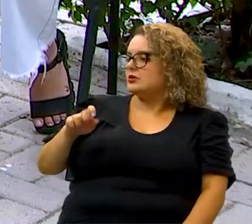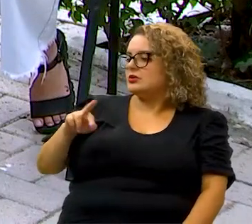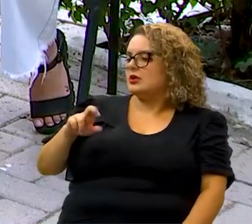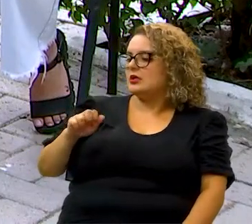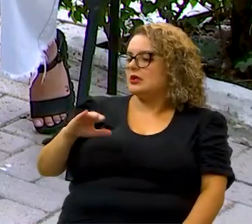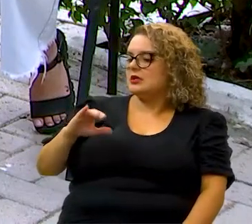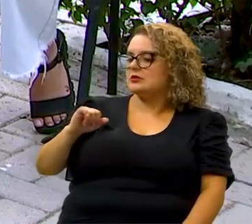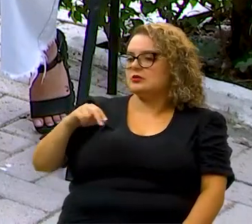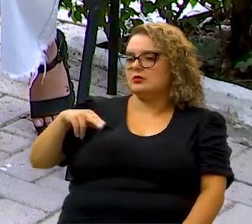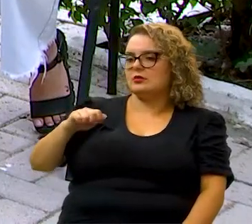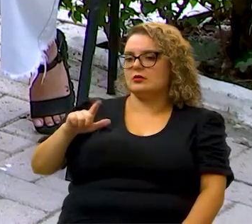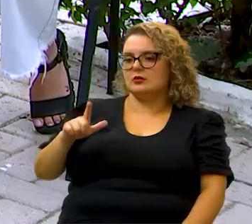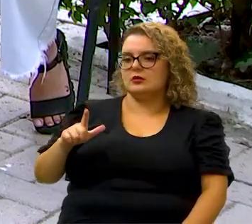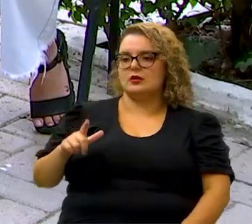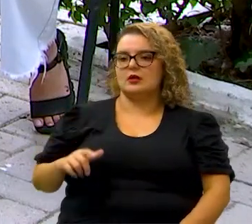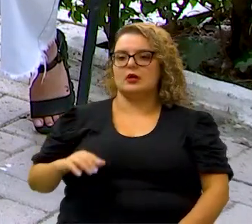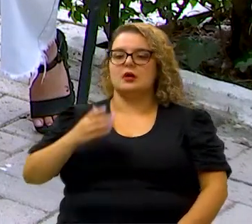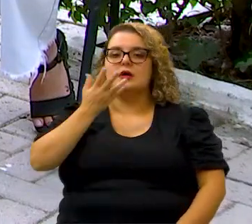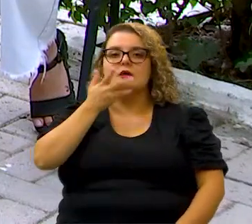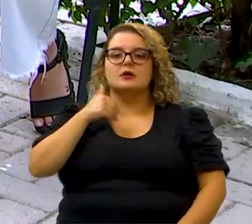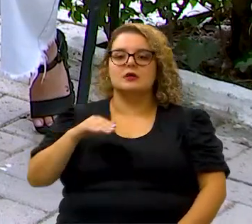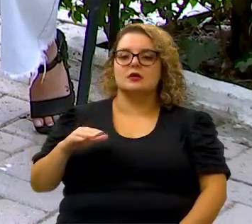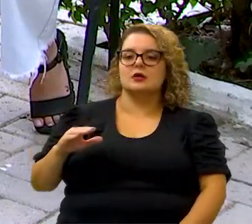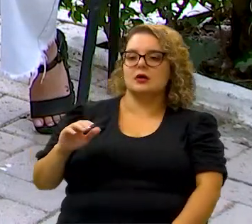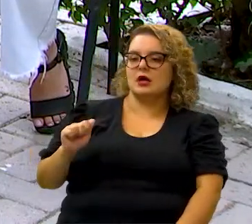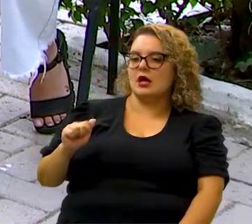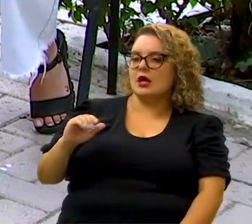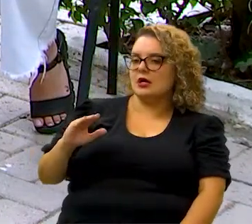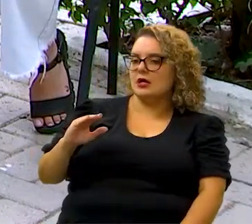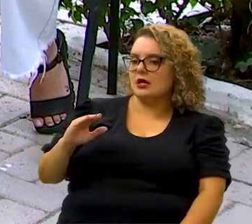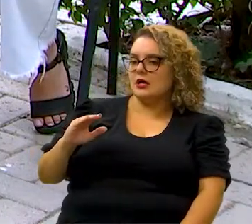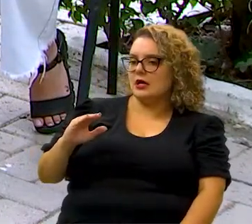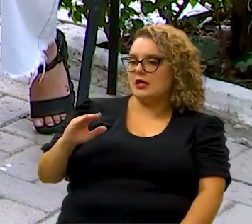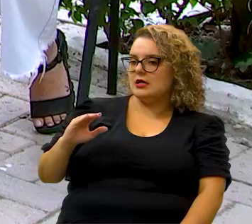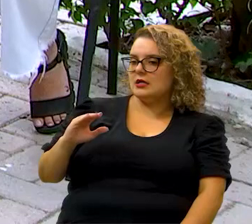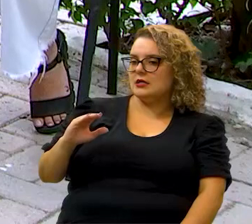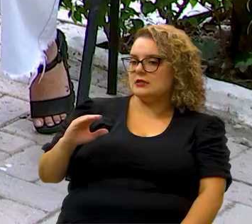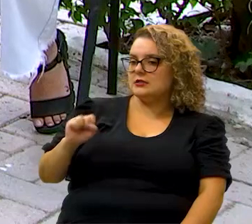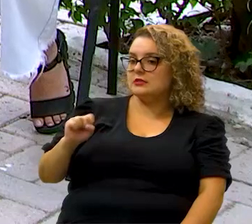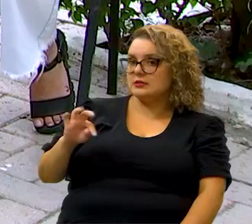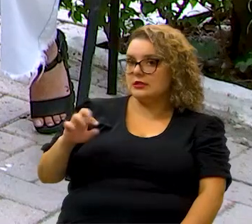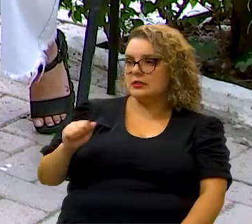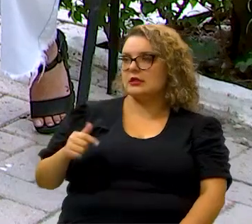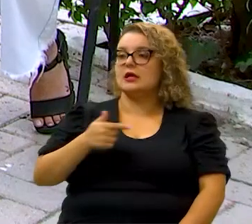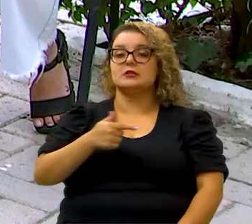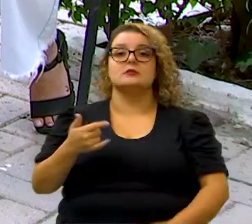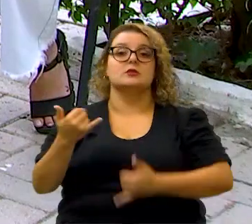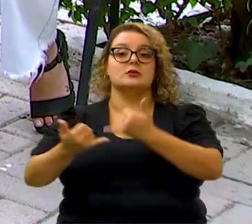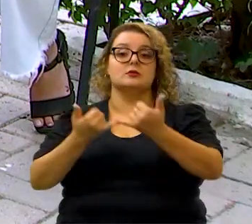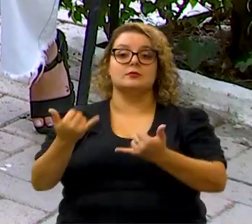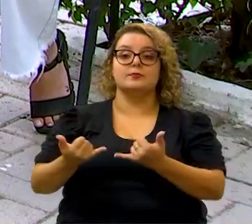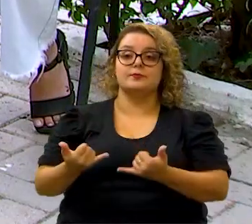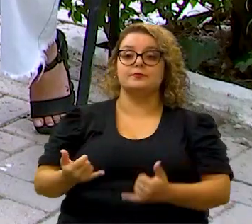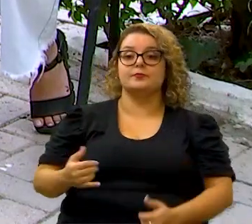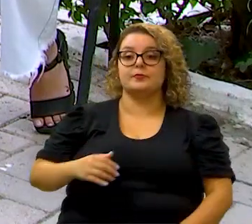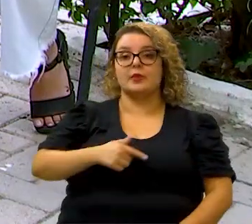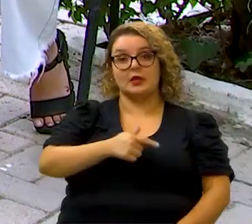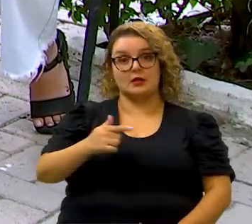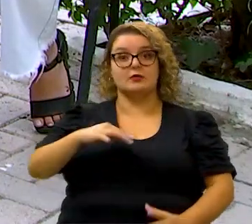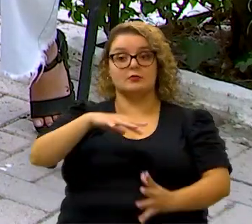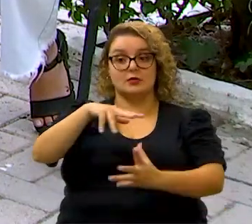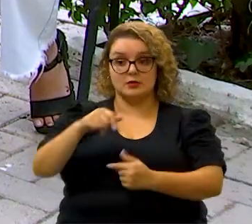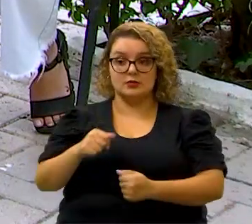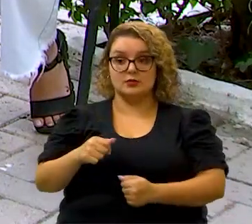né? Que a gente faz com as crianças da SETA, do município de Campinas, né? Tem a Semana do Brincar, que é a